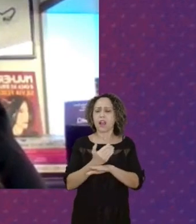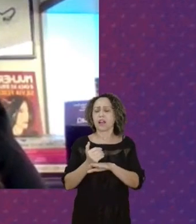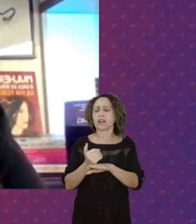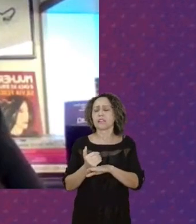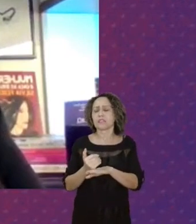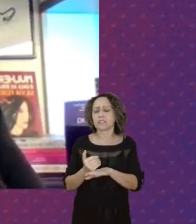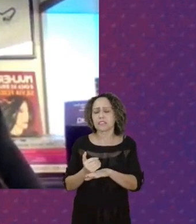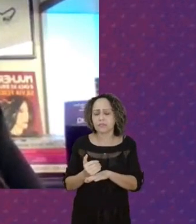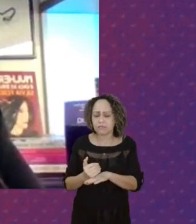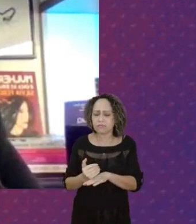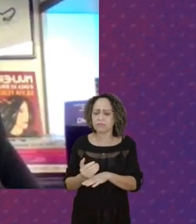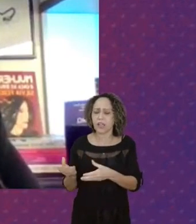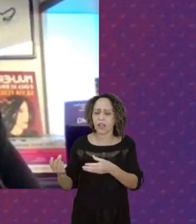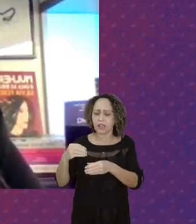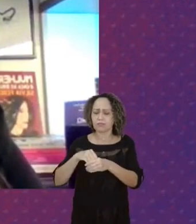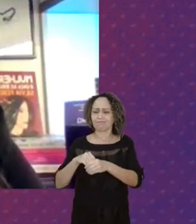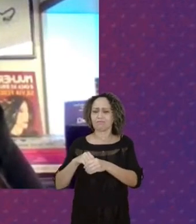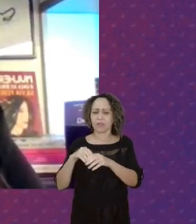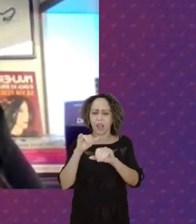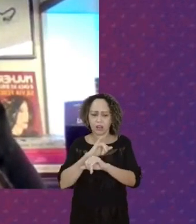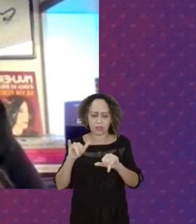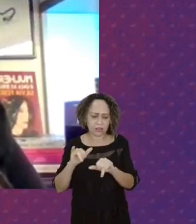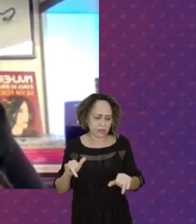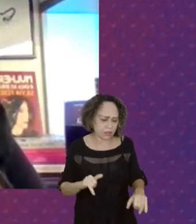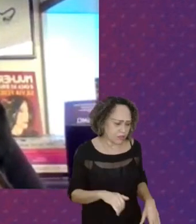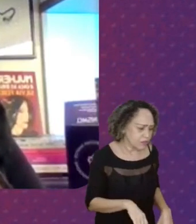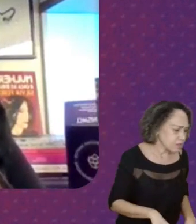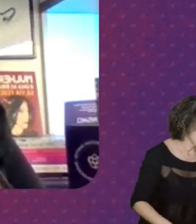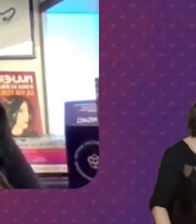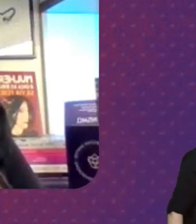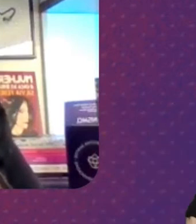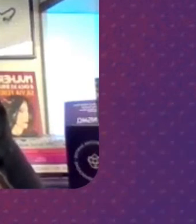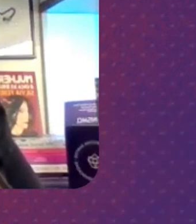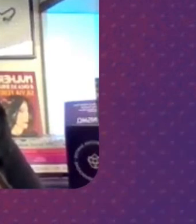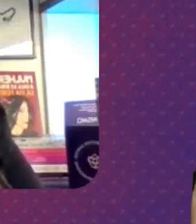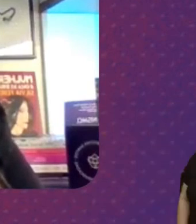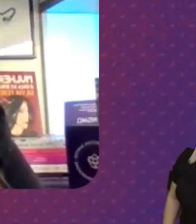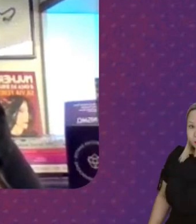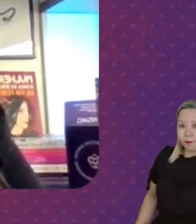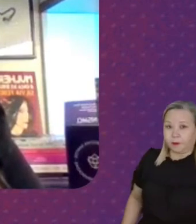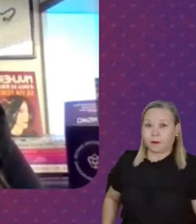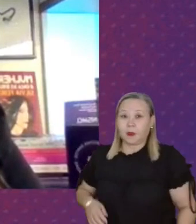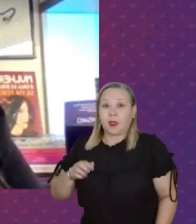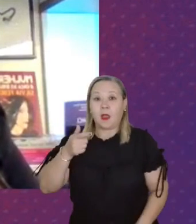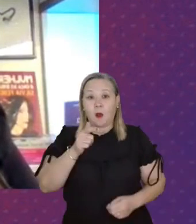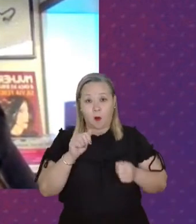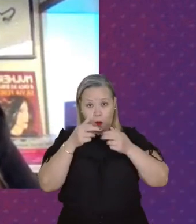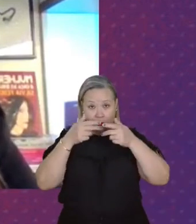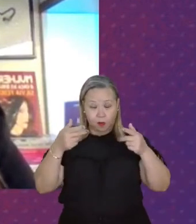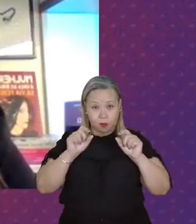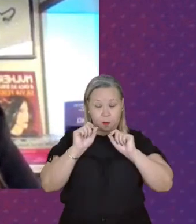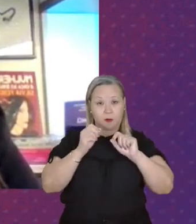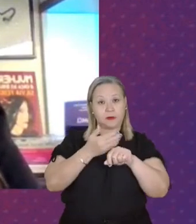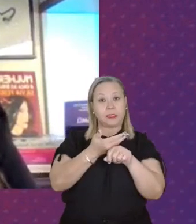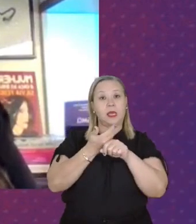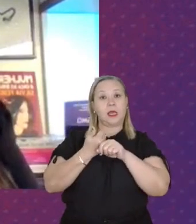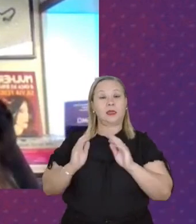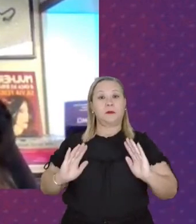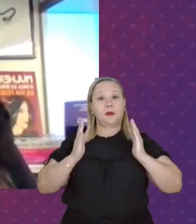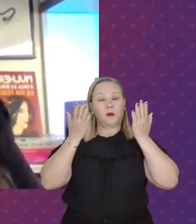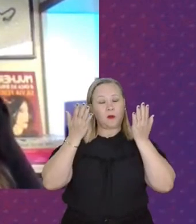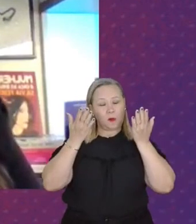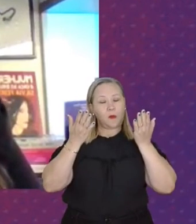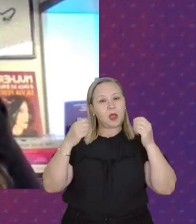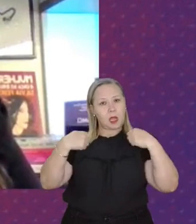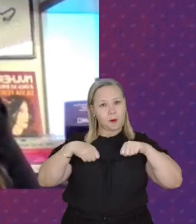começar já a partir do dia 15 de maio. Então, outra coisa que se pode fazer na pré-campanha, e nem todo mundo faz, mas